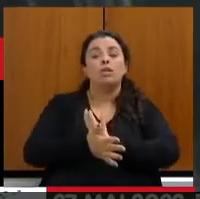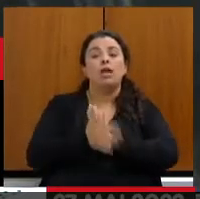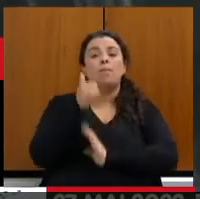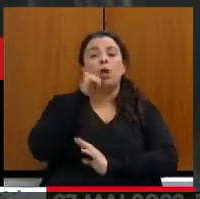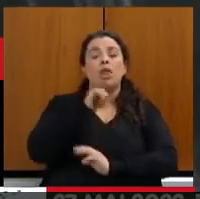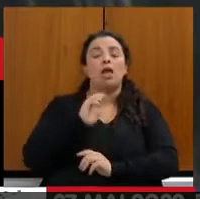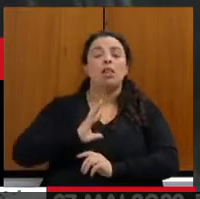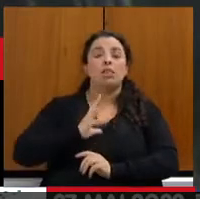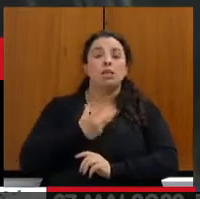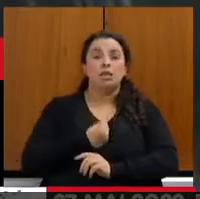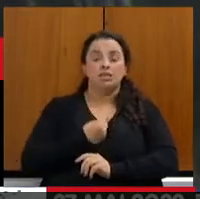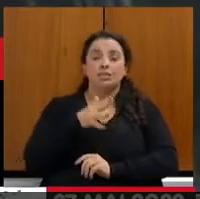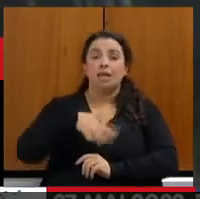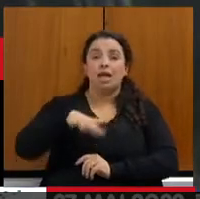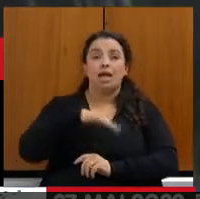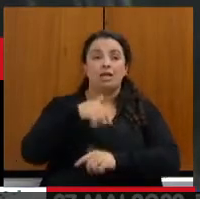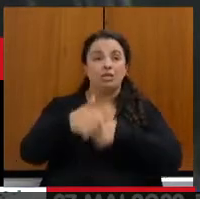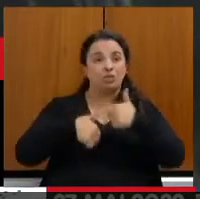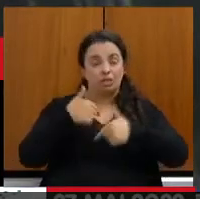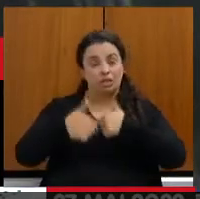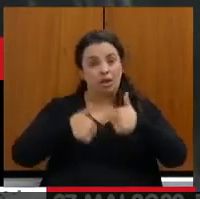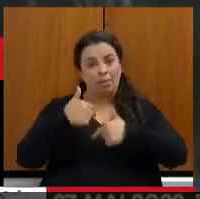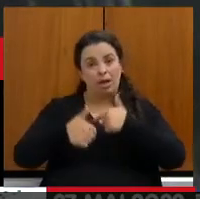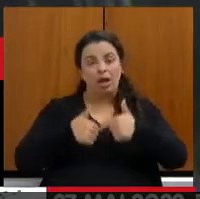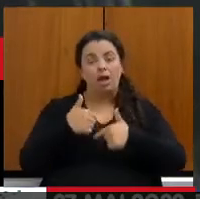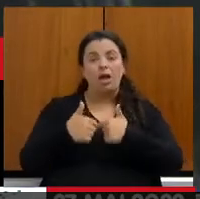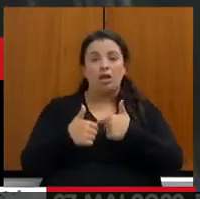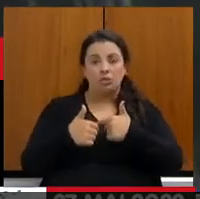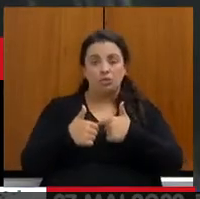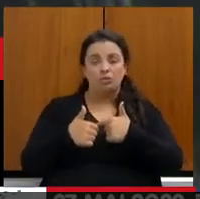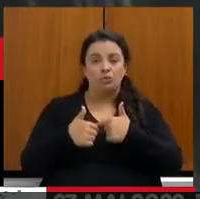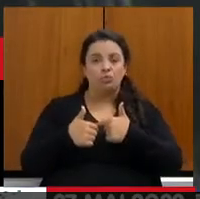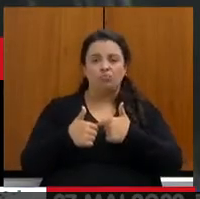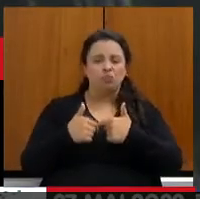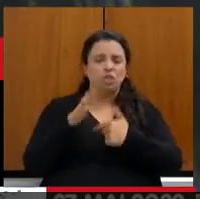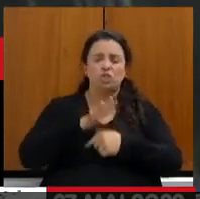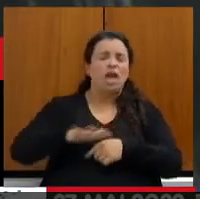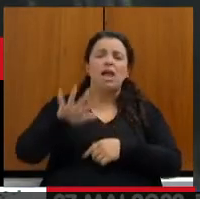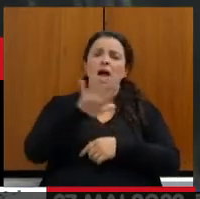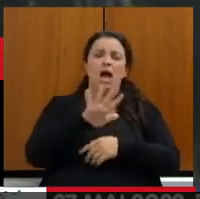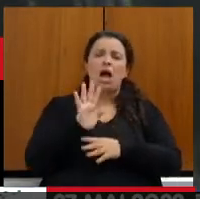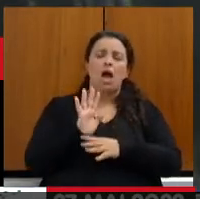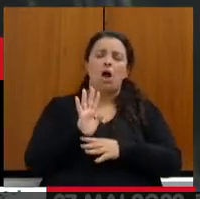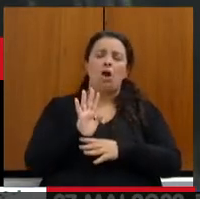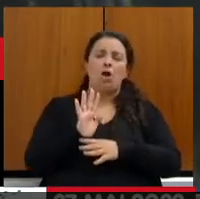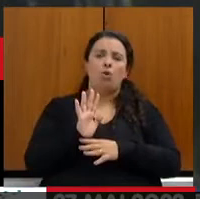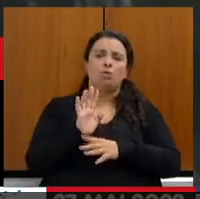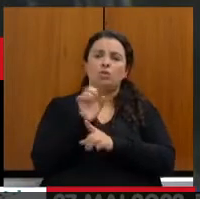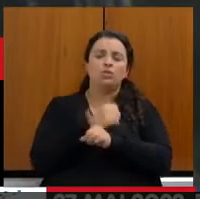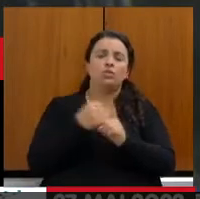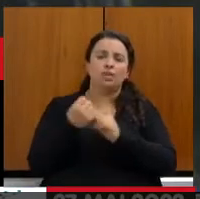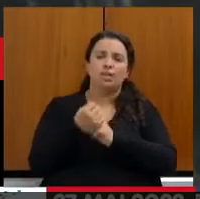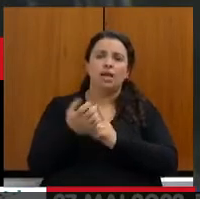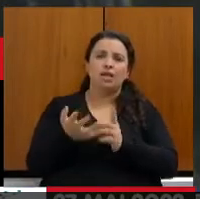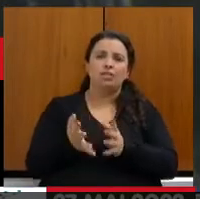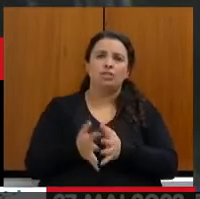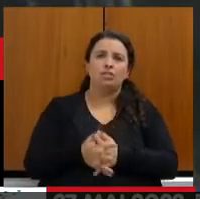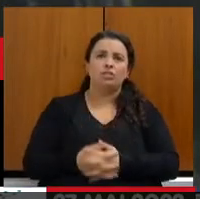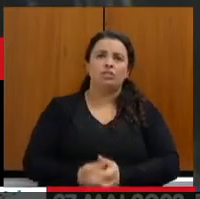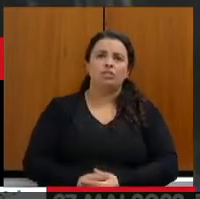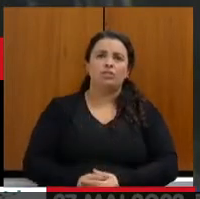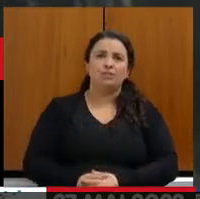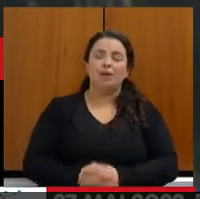de trabalho na população tipo assim geral na Oi